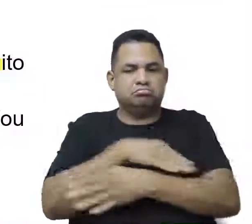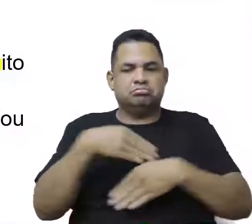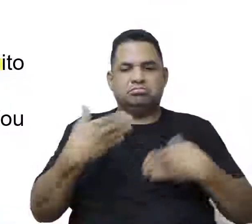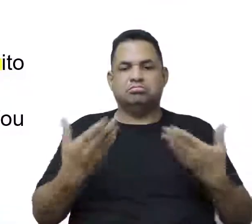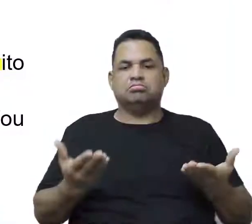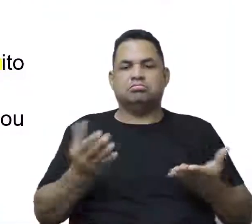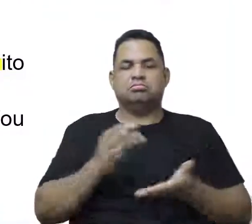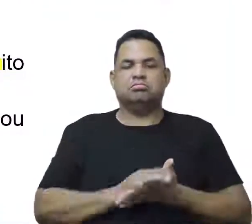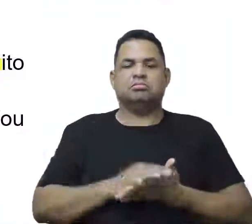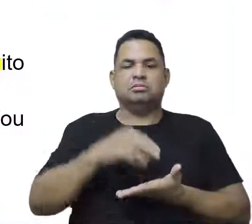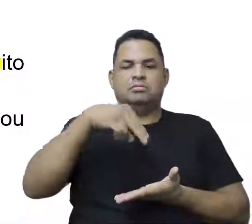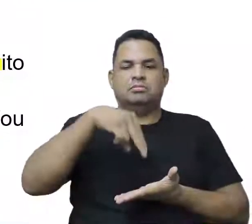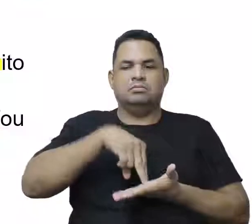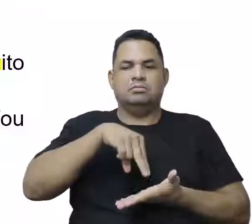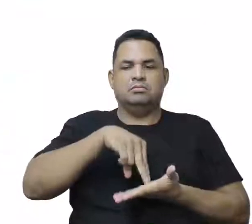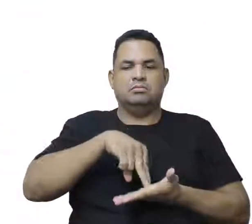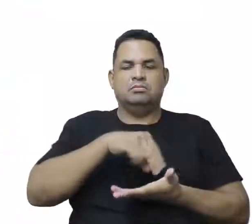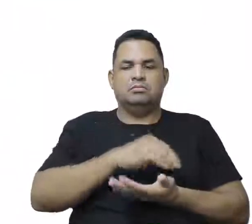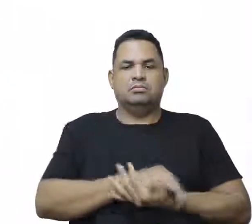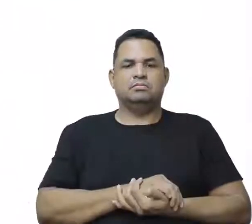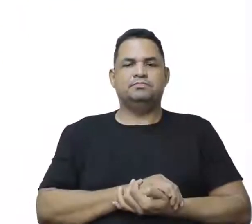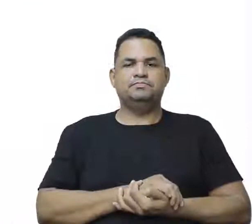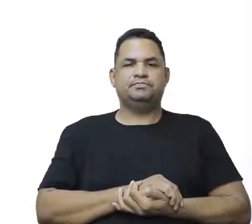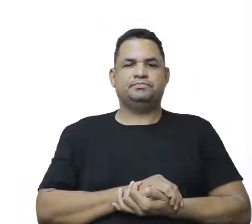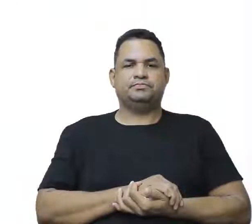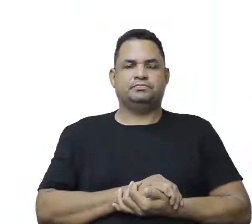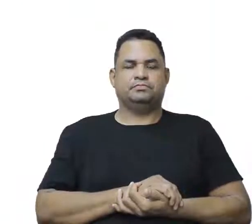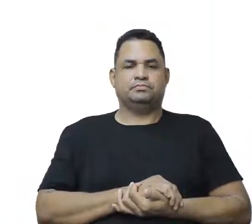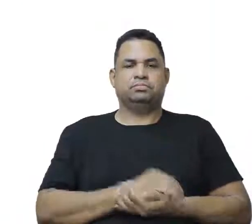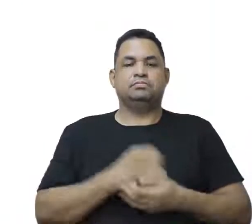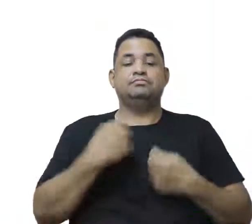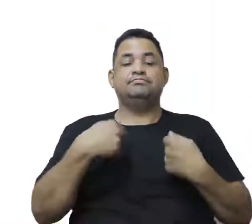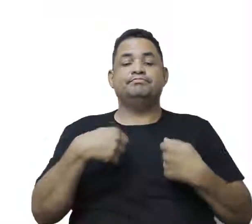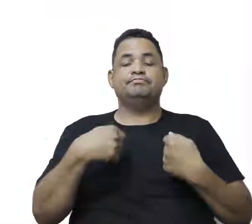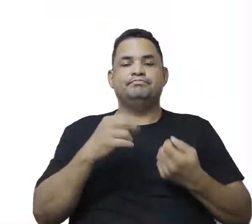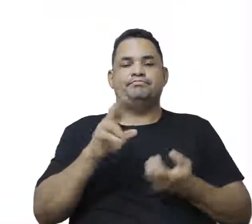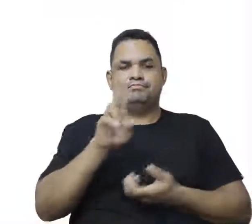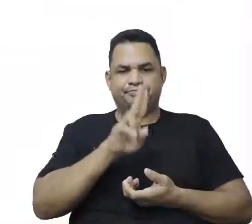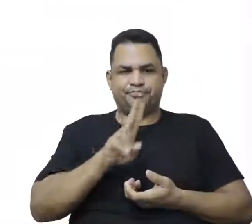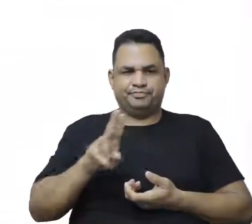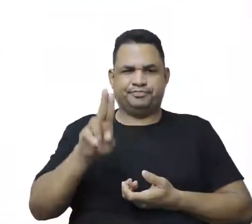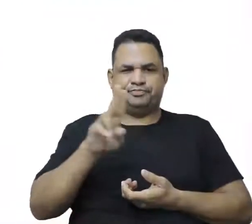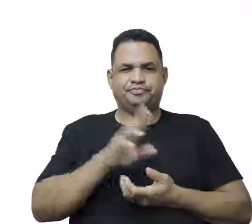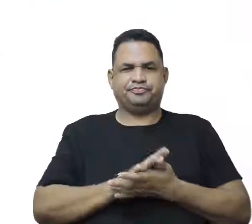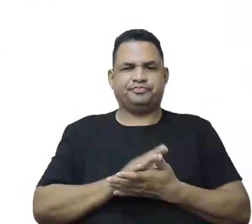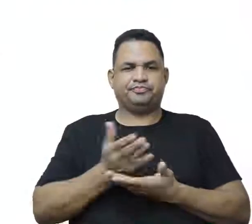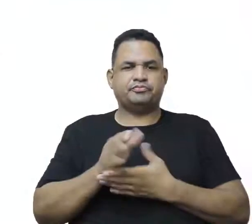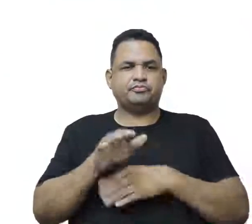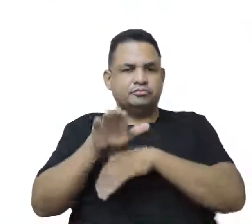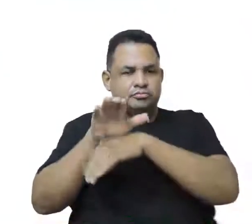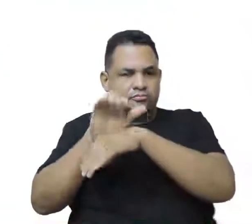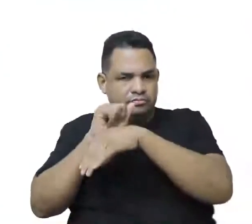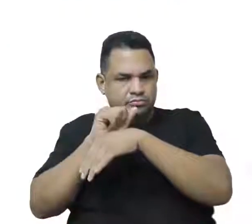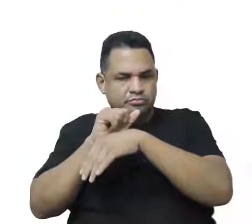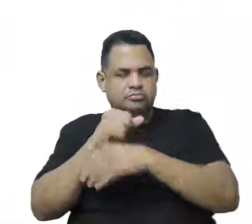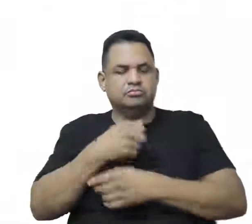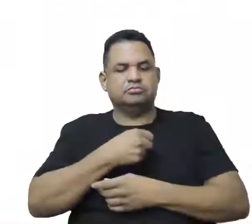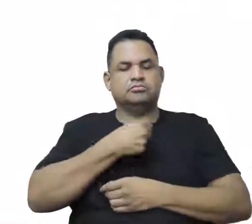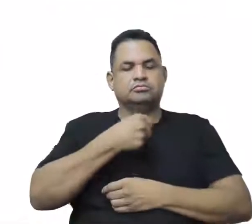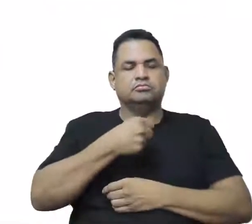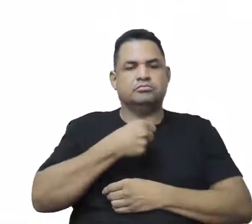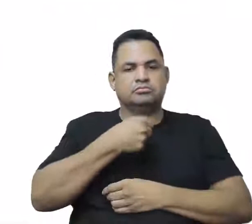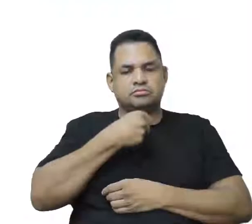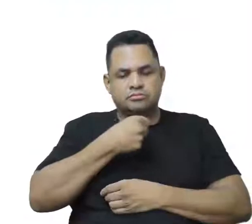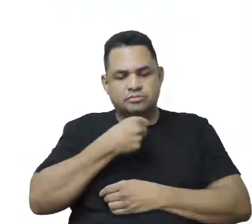quando está em pé. Perfeito. E aí, o que nós devemos utilizar, né? Chamar o entrevistado pelo